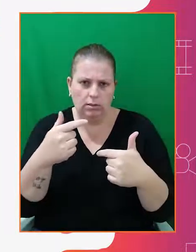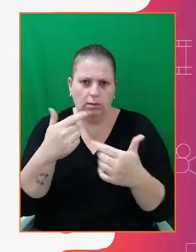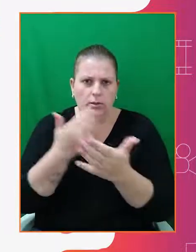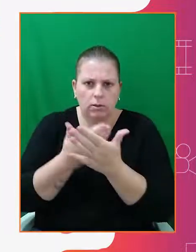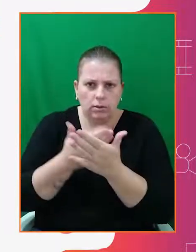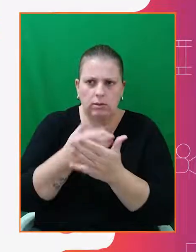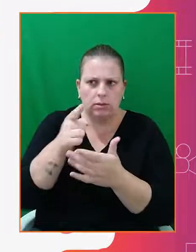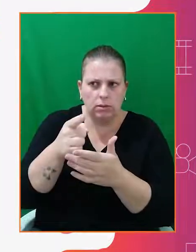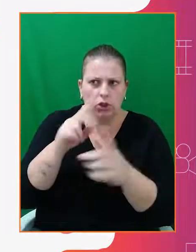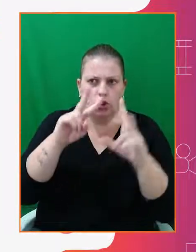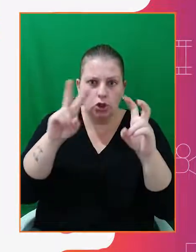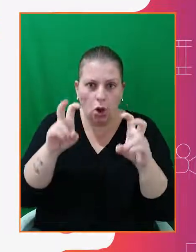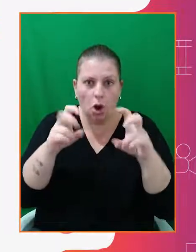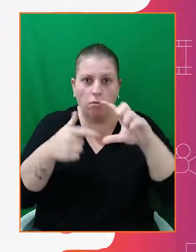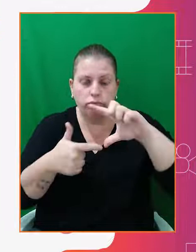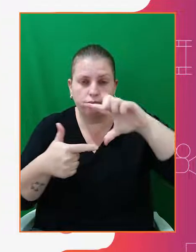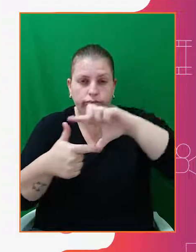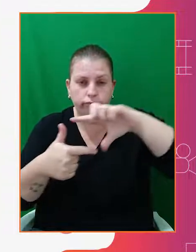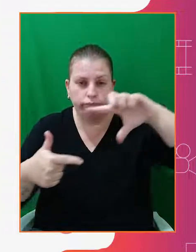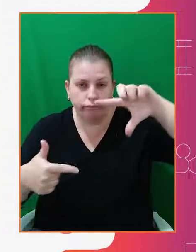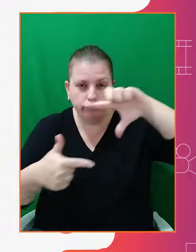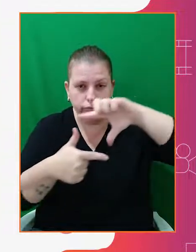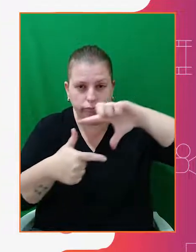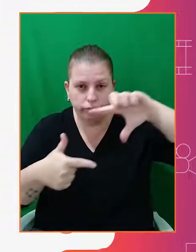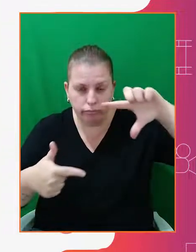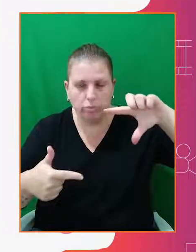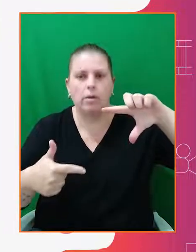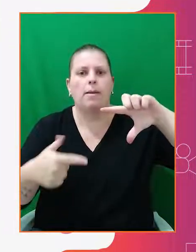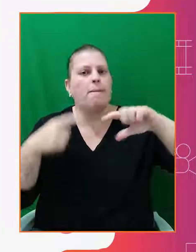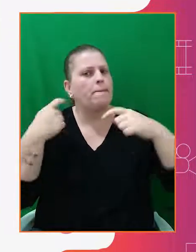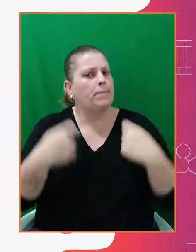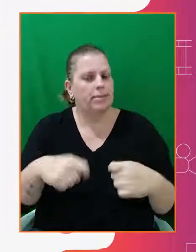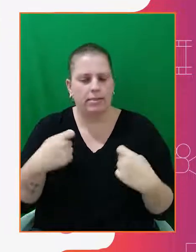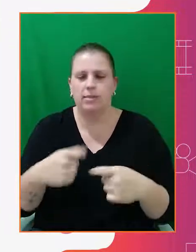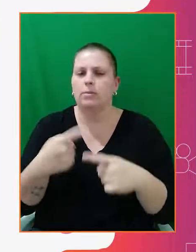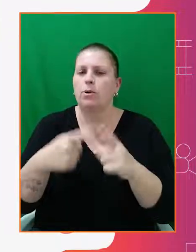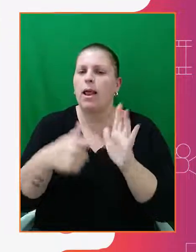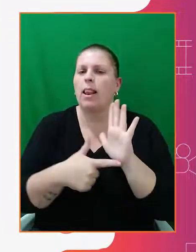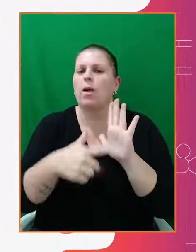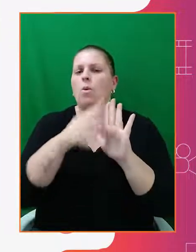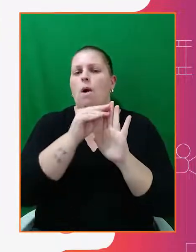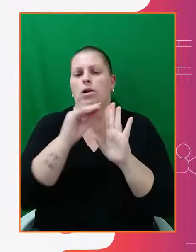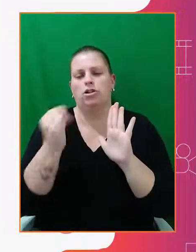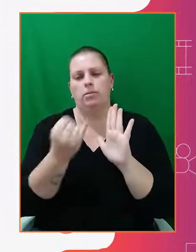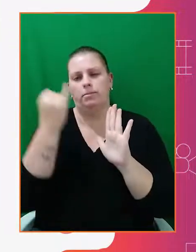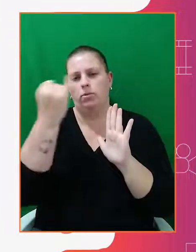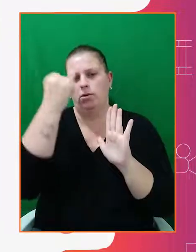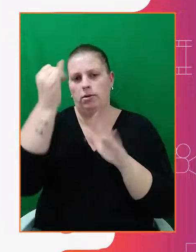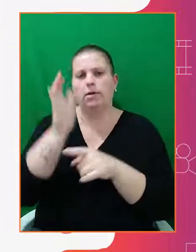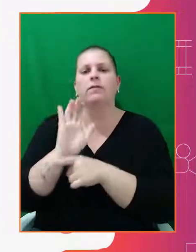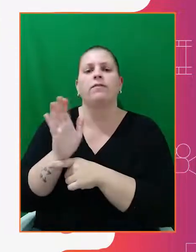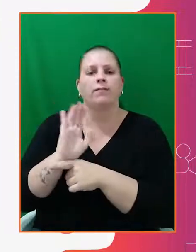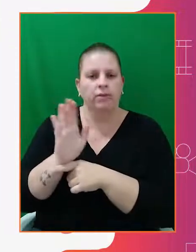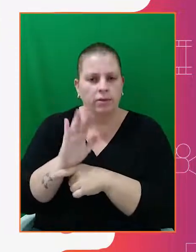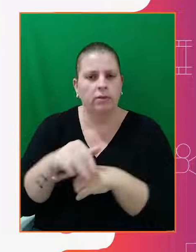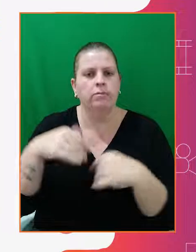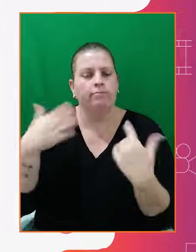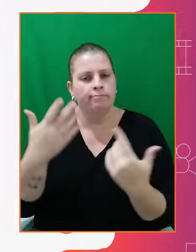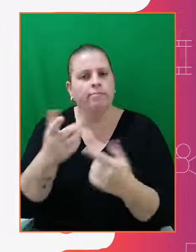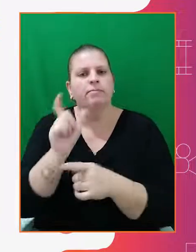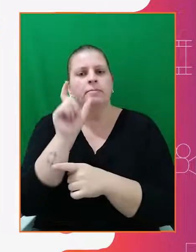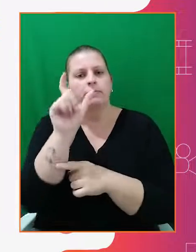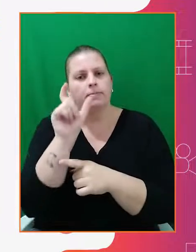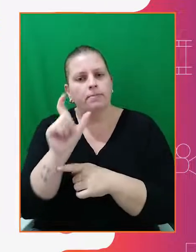enquadramento está desperdiçando uma boa forma narrativa e importante da linguagem de um filme e de animação. Então,